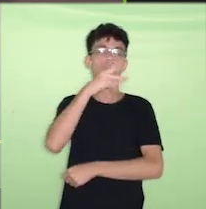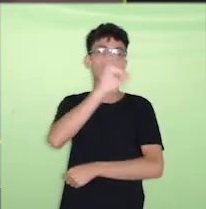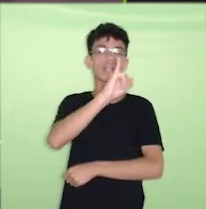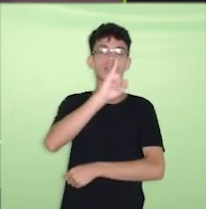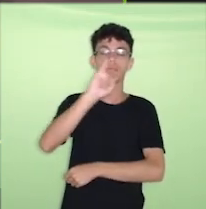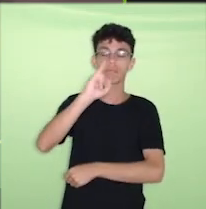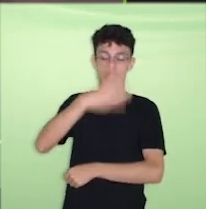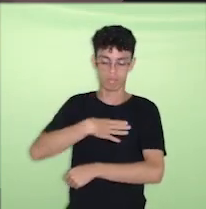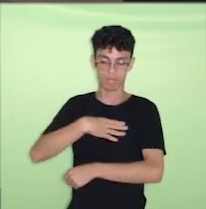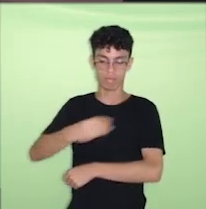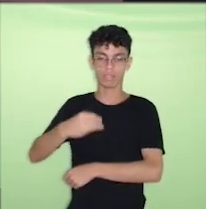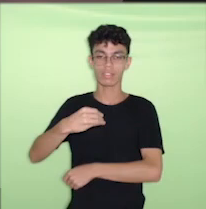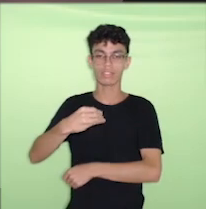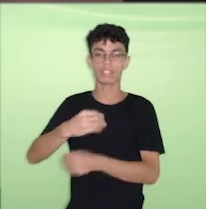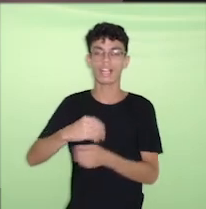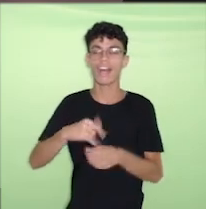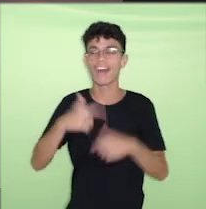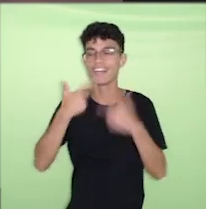Filho...